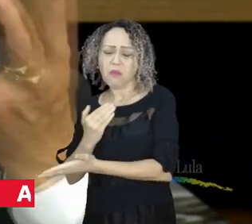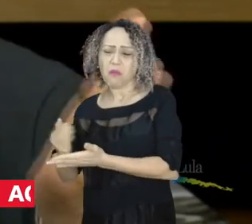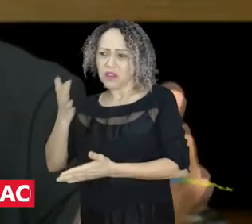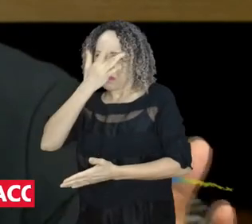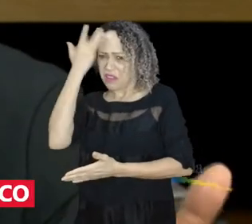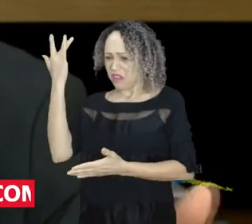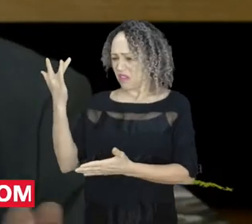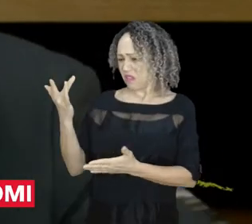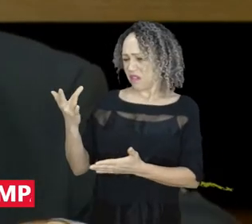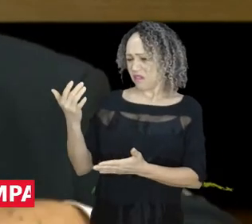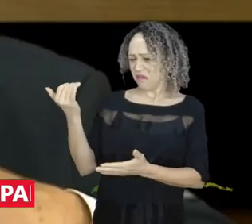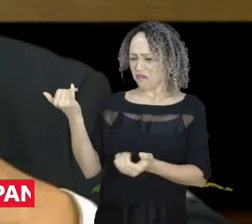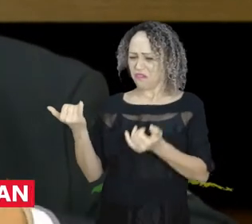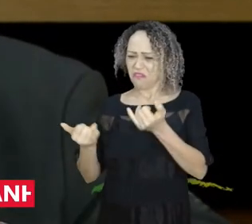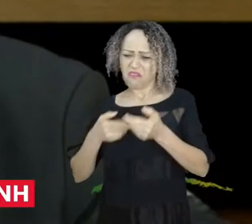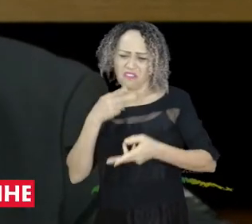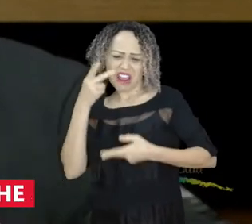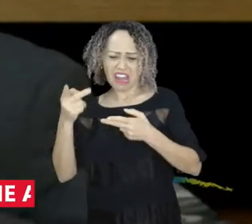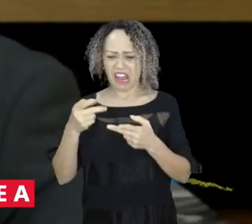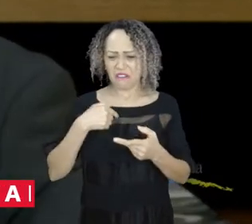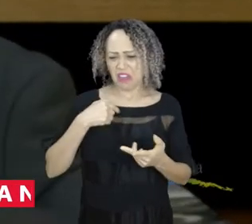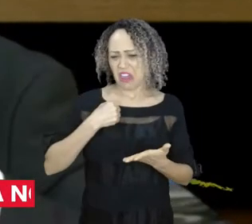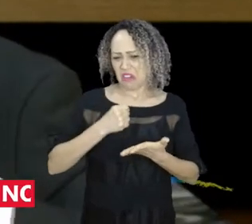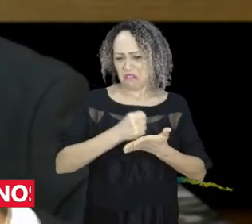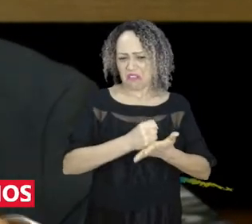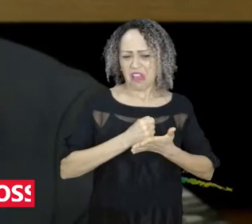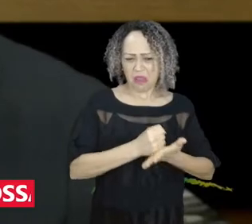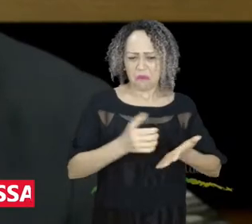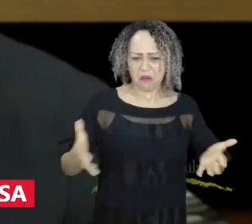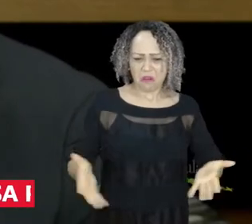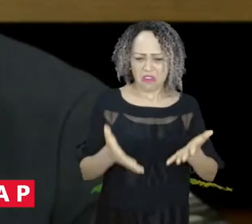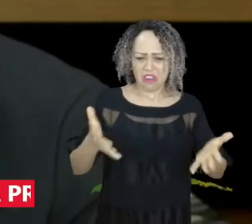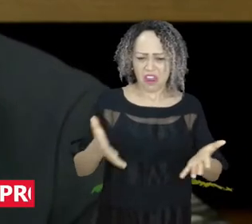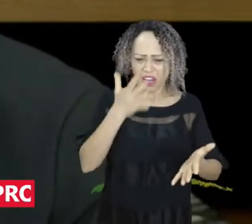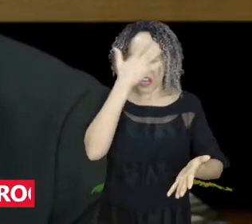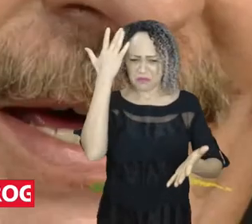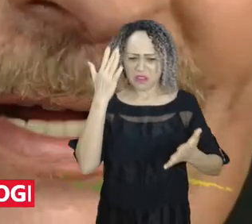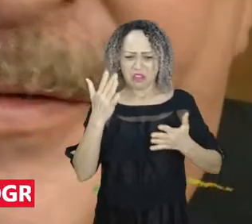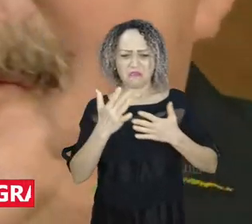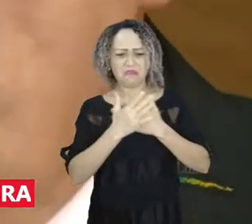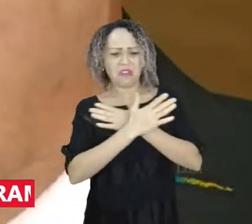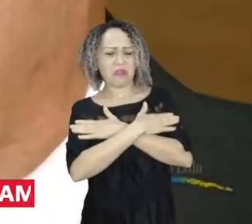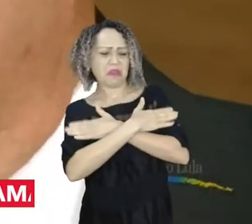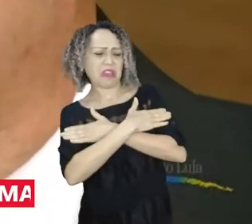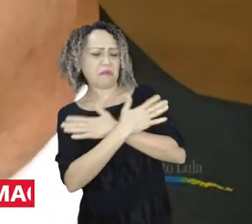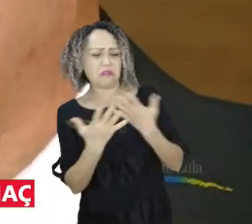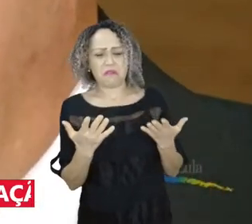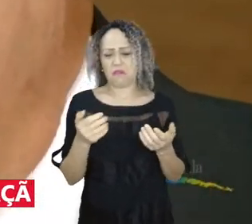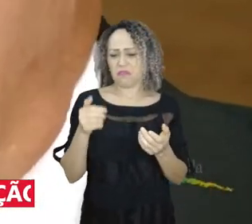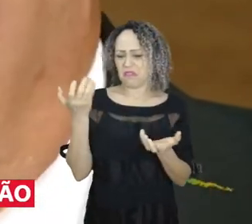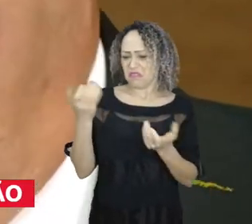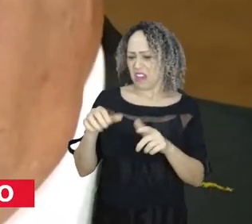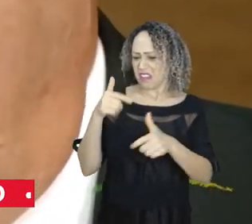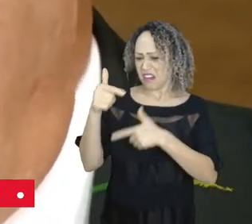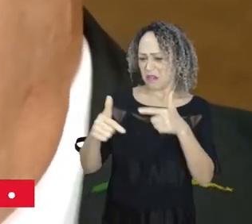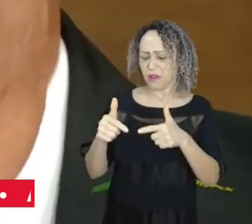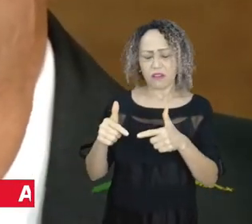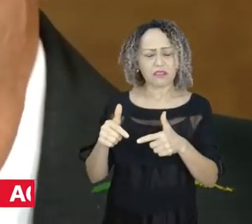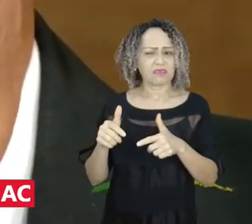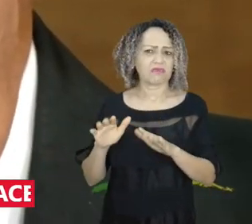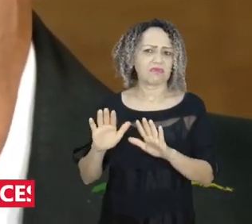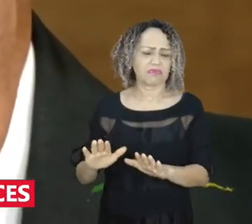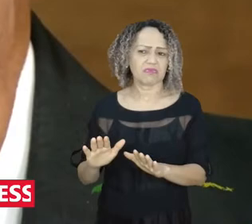ninguém queria mais trabalhar, porque todo mundo iria viver às custas do governo. Ou seja, era 100%